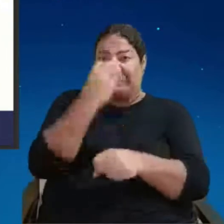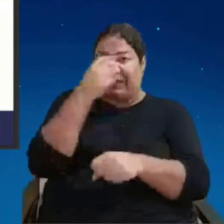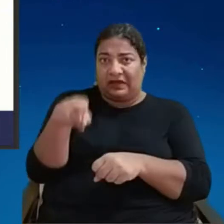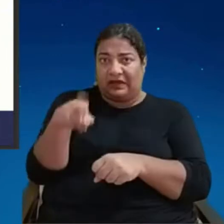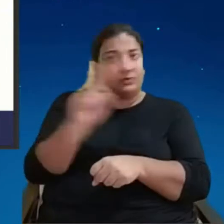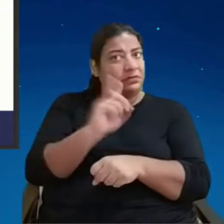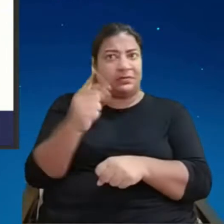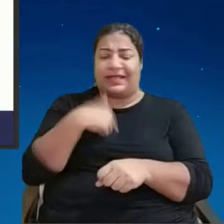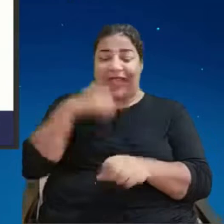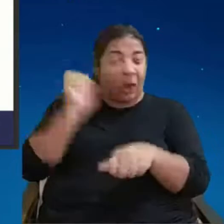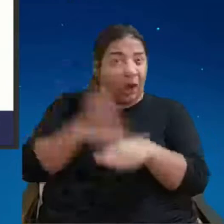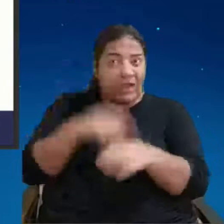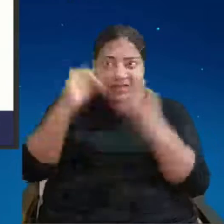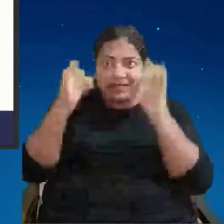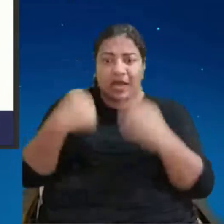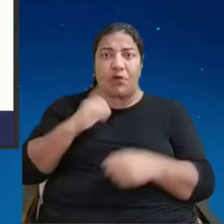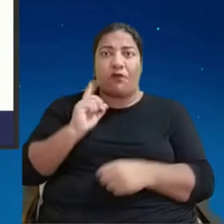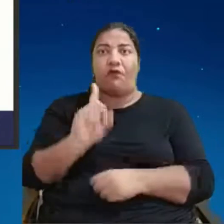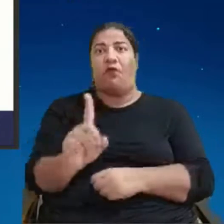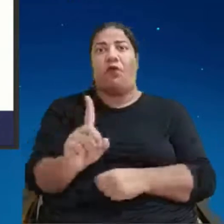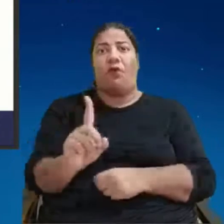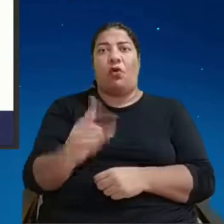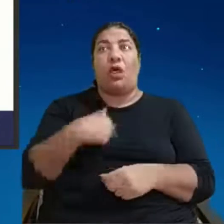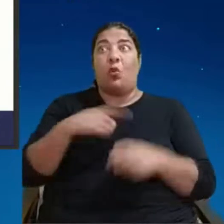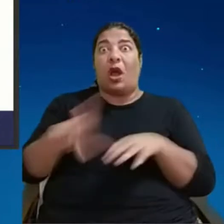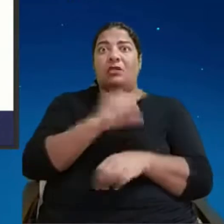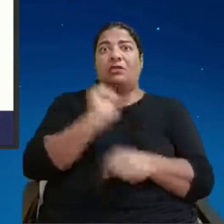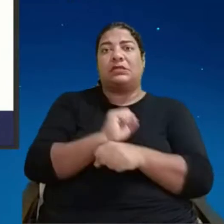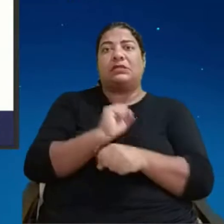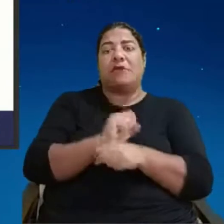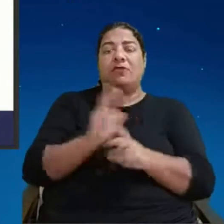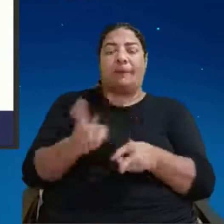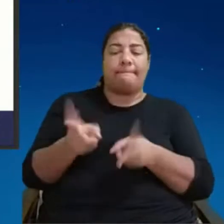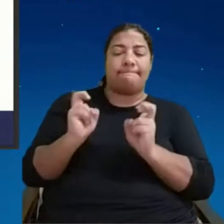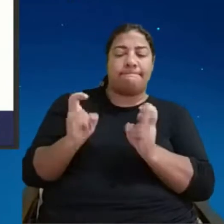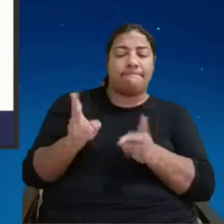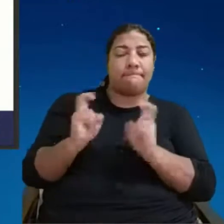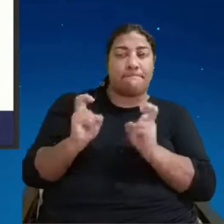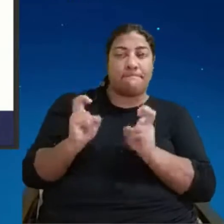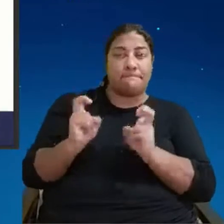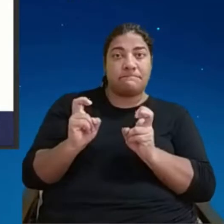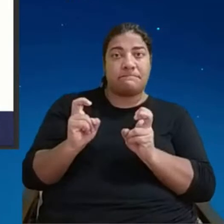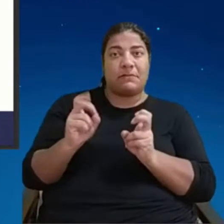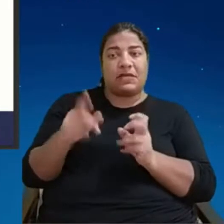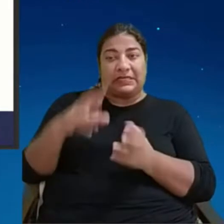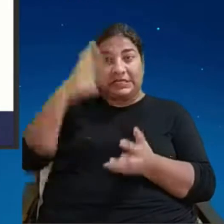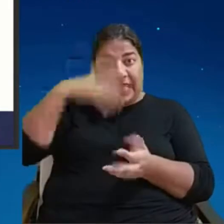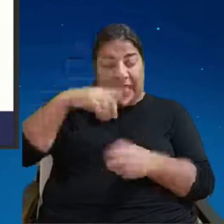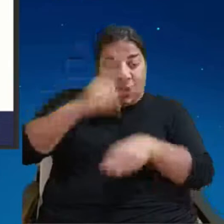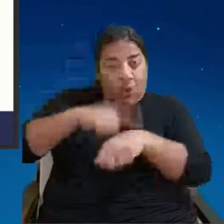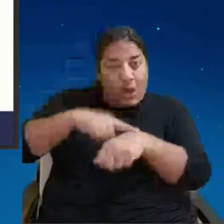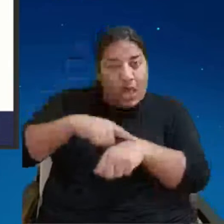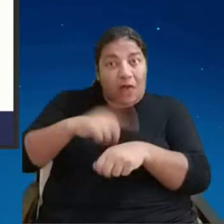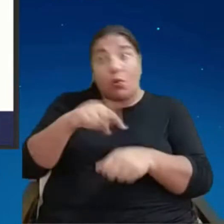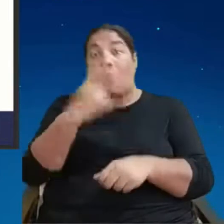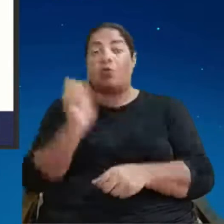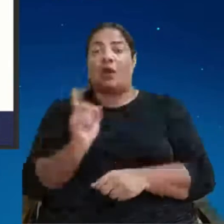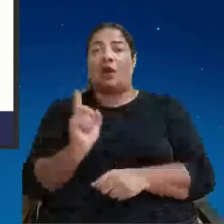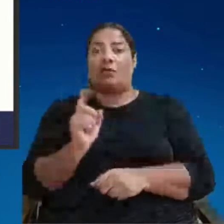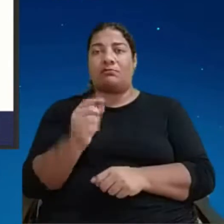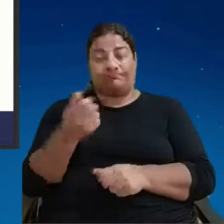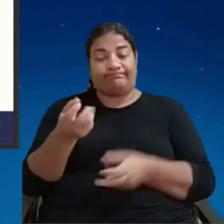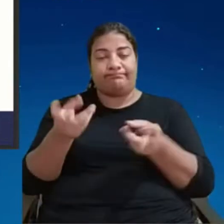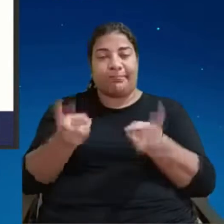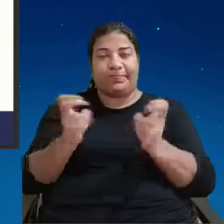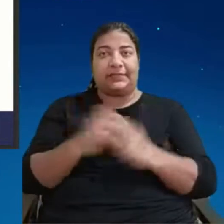quê? Porque eu já estou diagnosticando o sintoma em relação ao seu comprometimento de horário. Bom, algumas